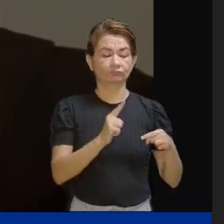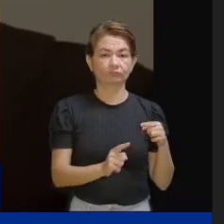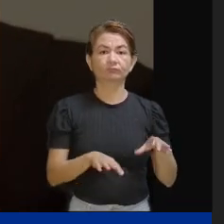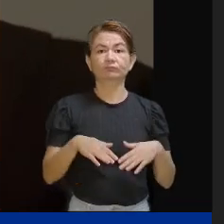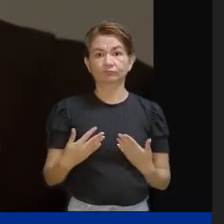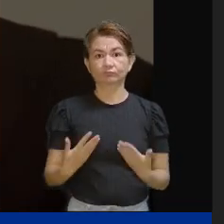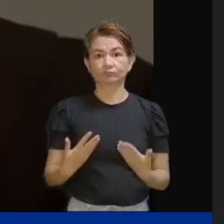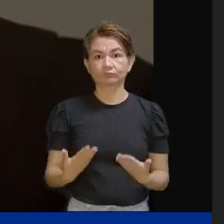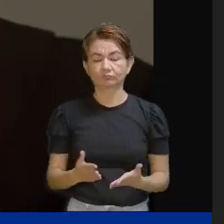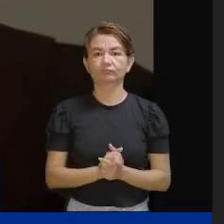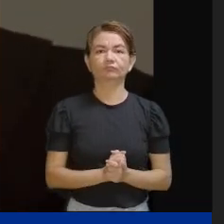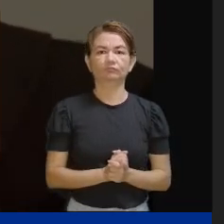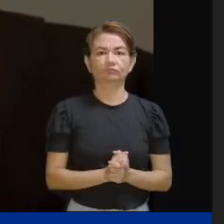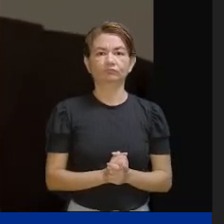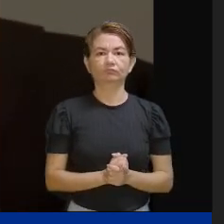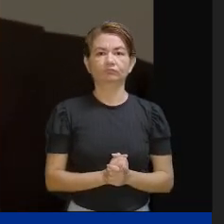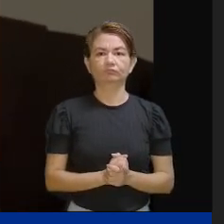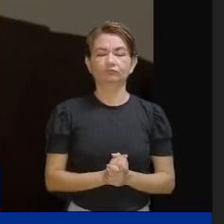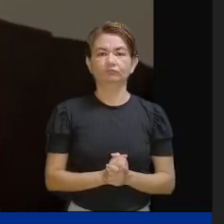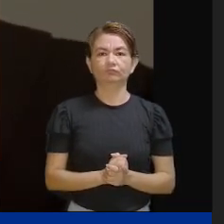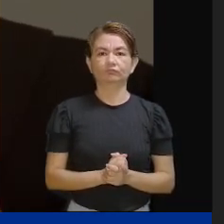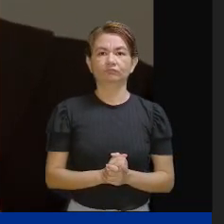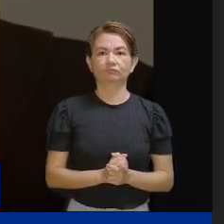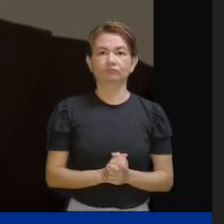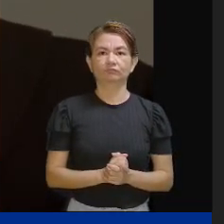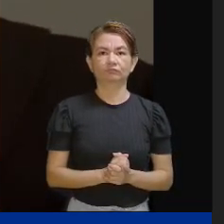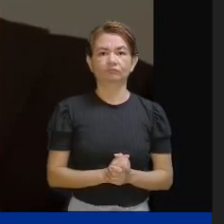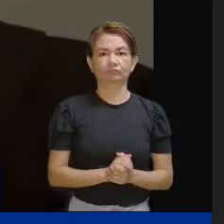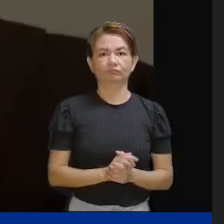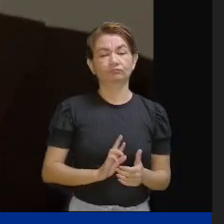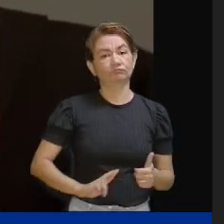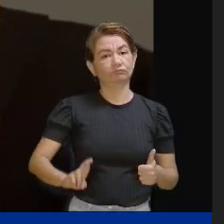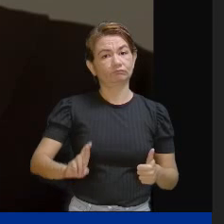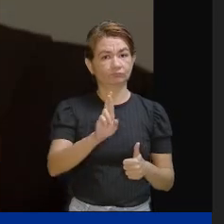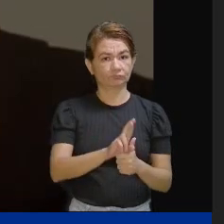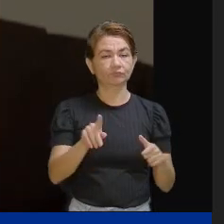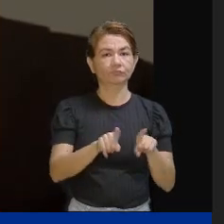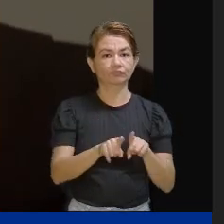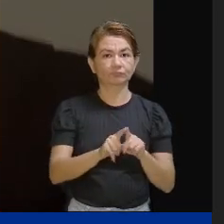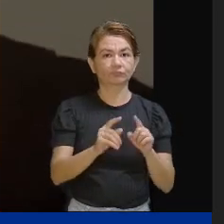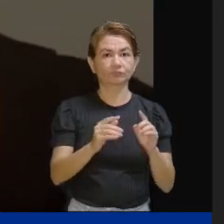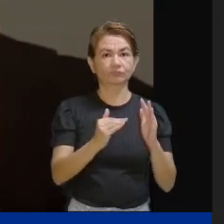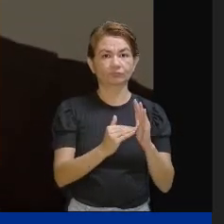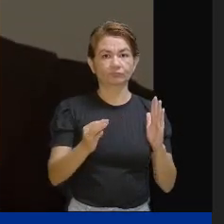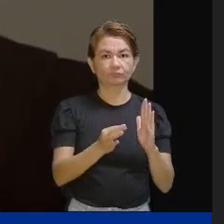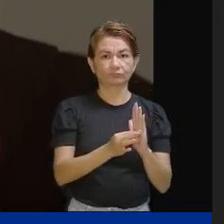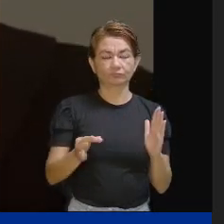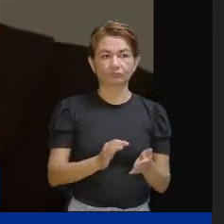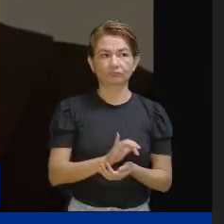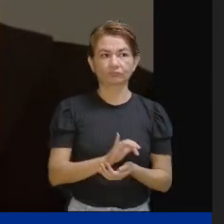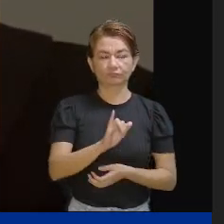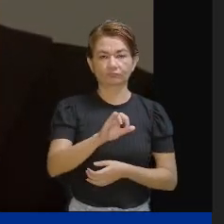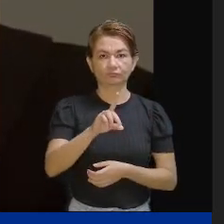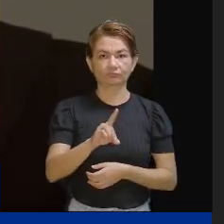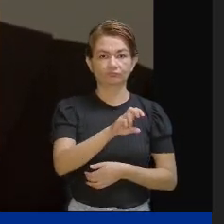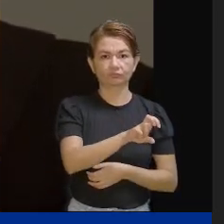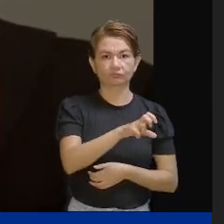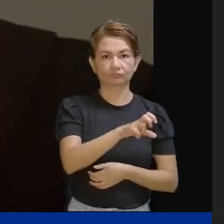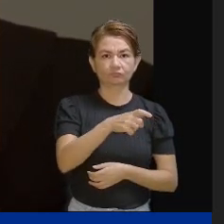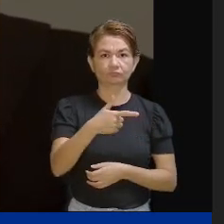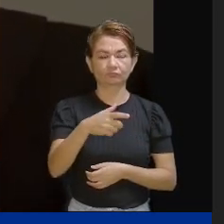interpuseram recurso. Conclusos a Procuradoria Eleitoral, excelências, emitiu-se parecer de ID